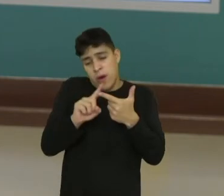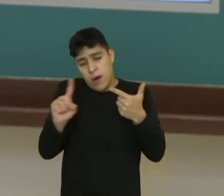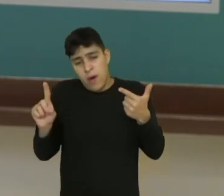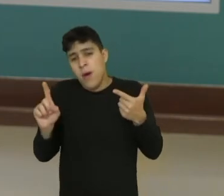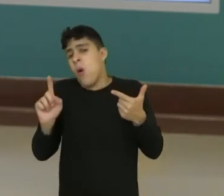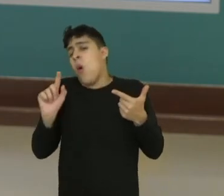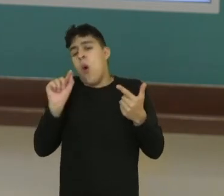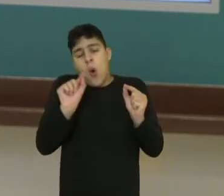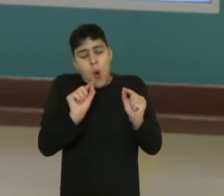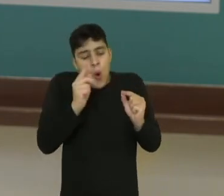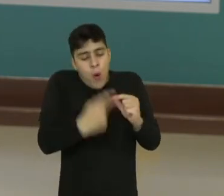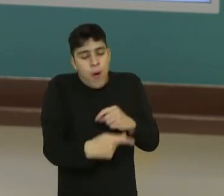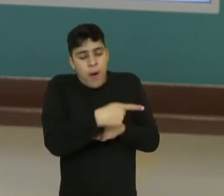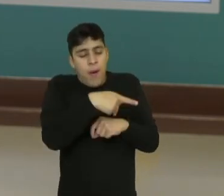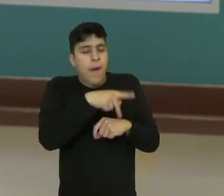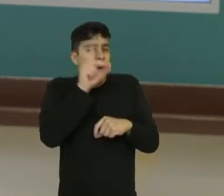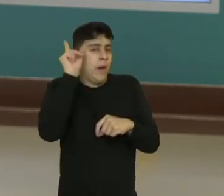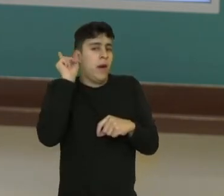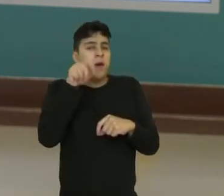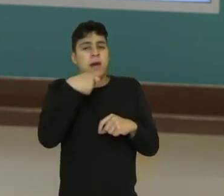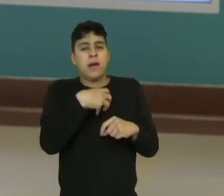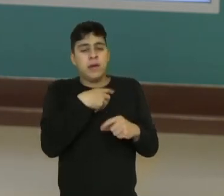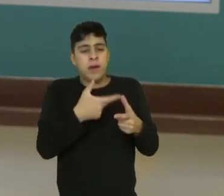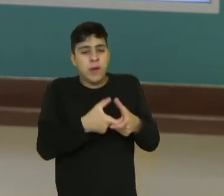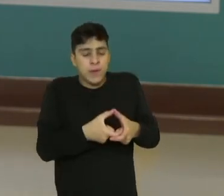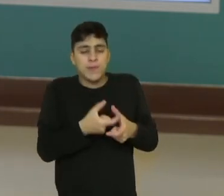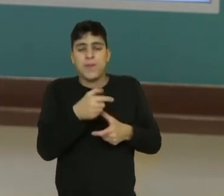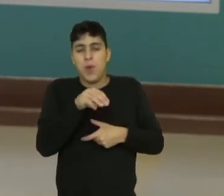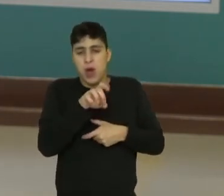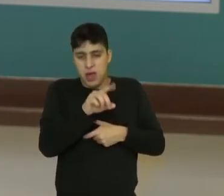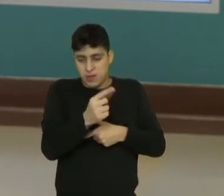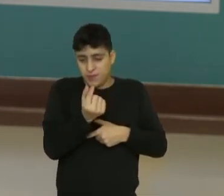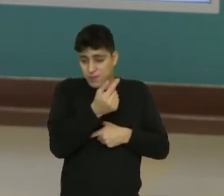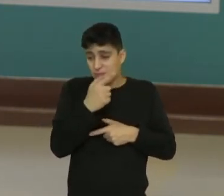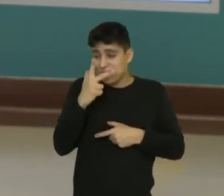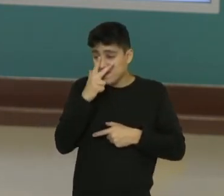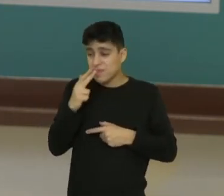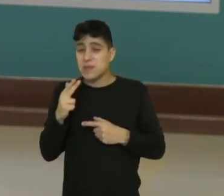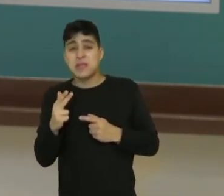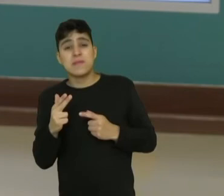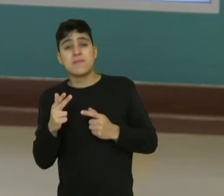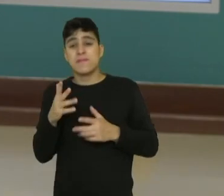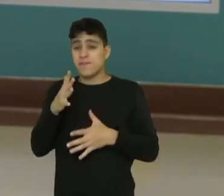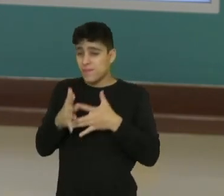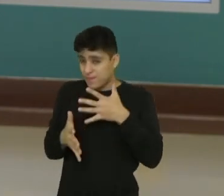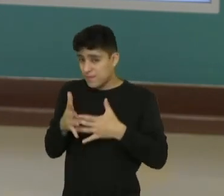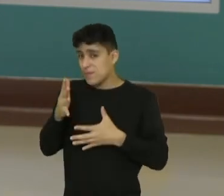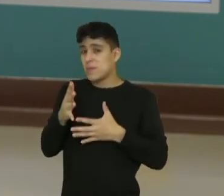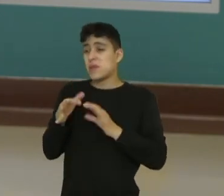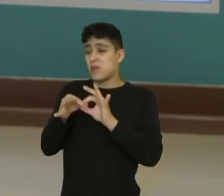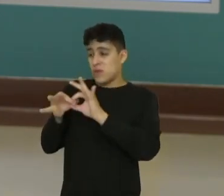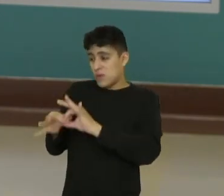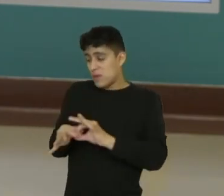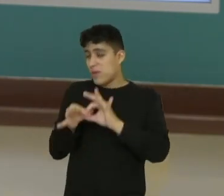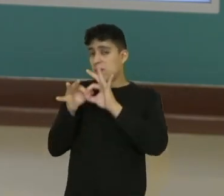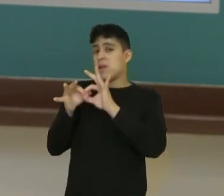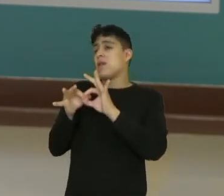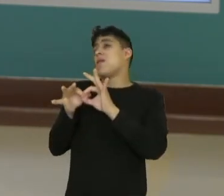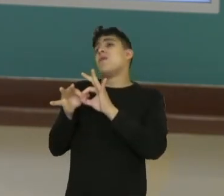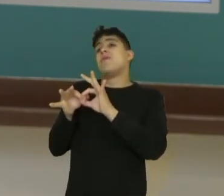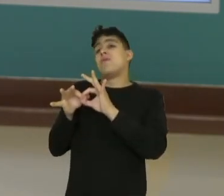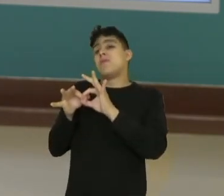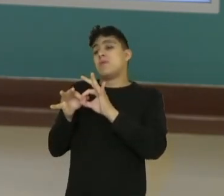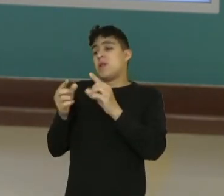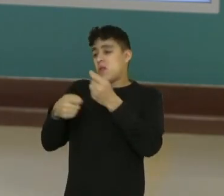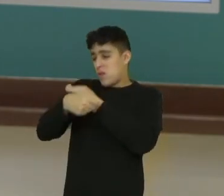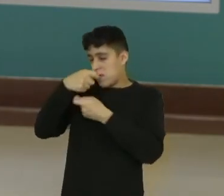o euro e sua moeda antiga. Dessa maneira, comprometeu-se literalmente o termo União Econômica e Monetária,